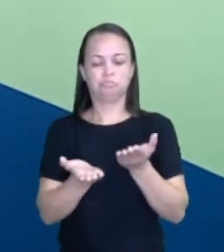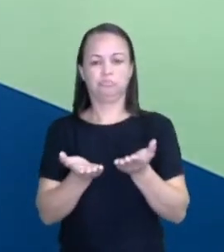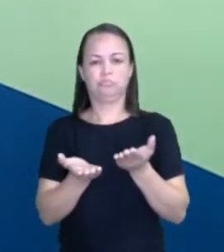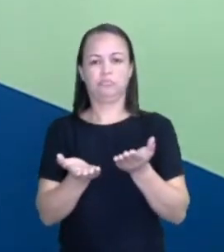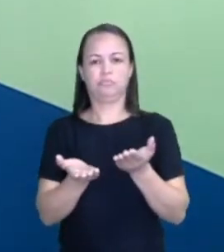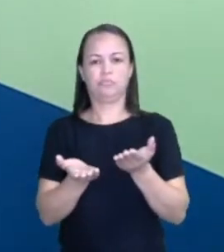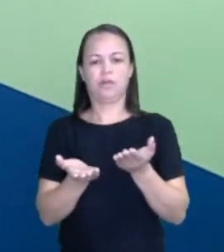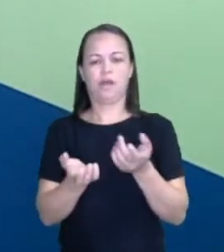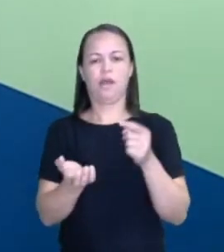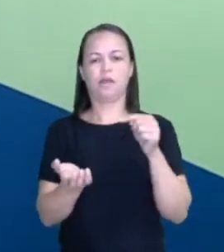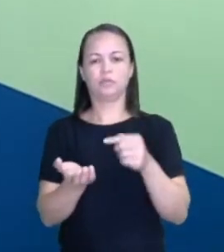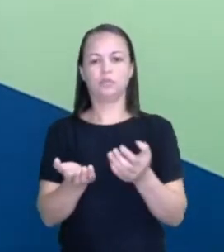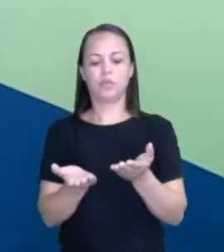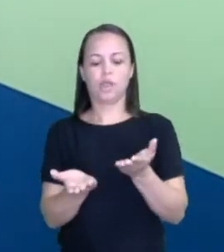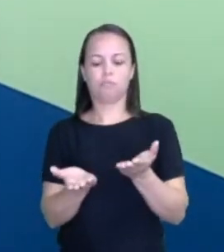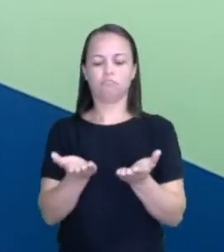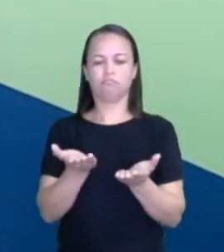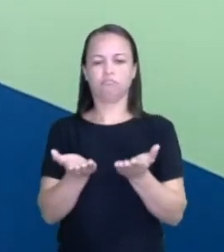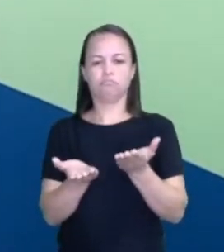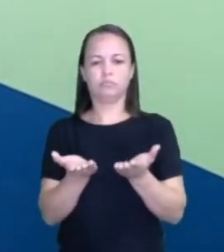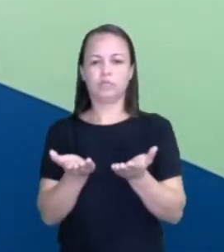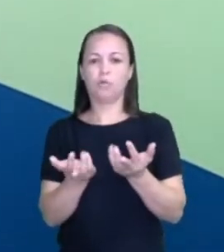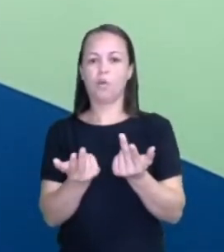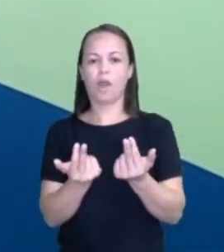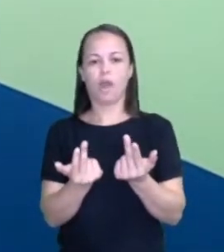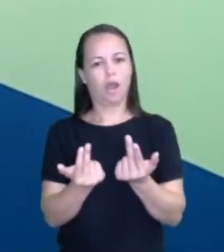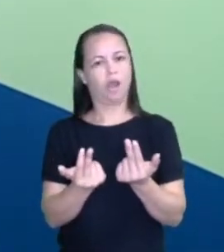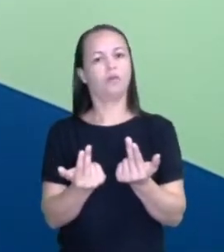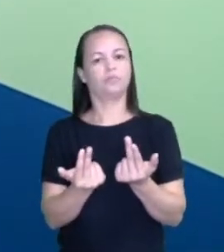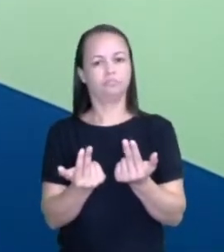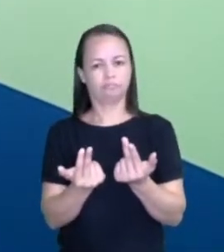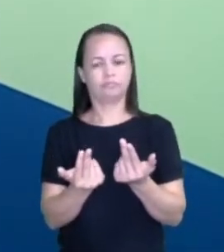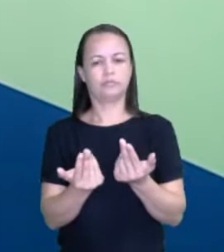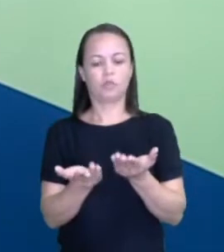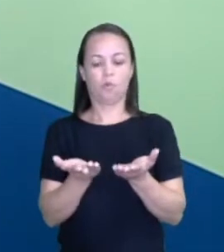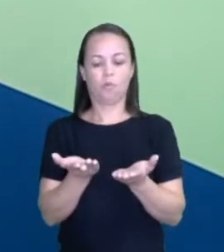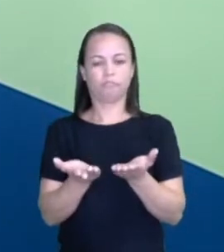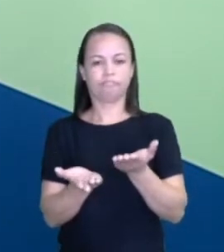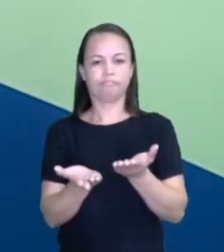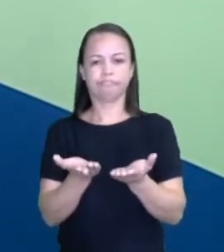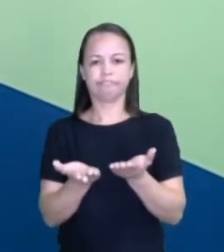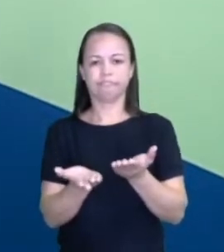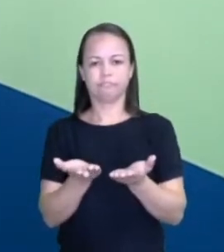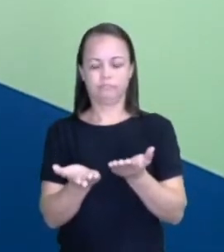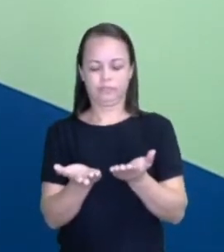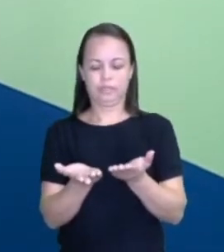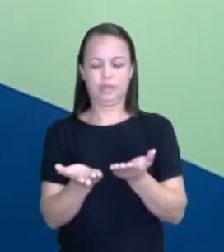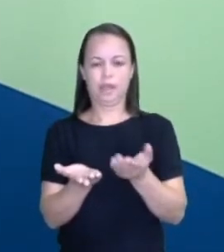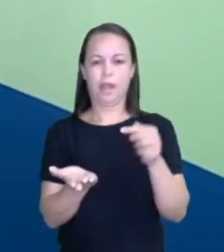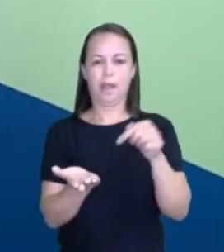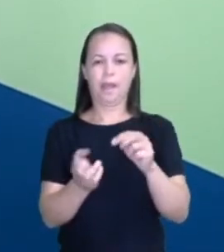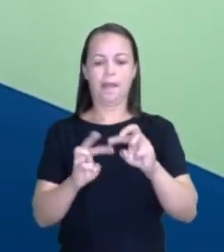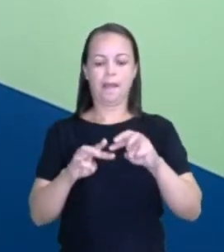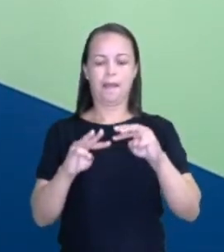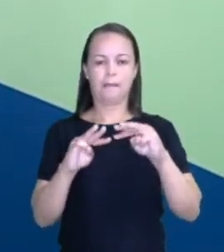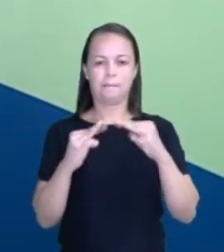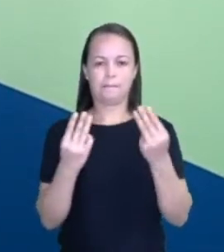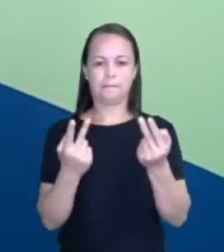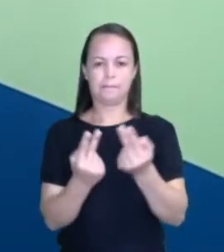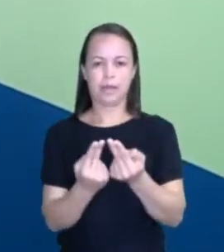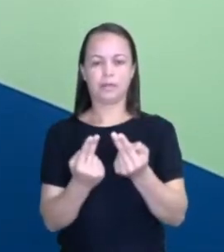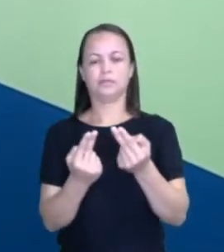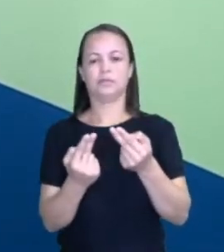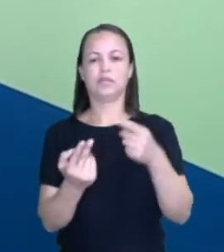aqui estão em equilíbrio, ou seja, o peso, a massa que eu tenho de um